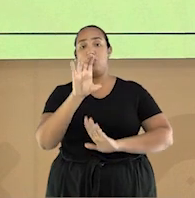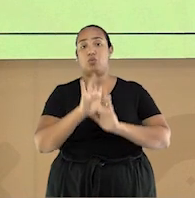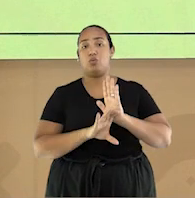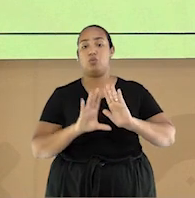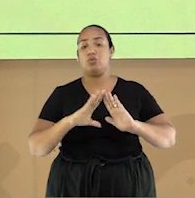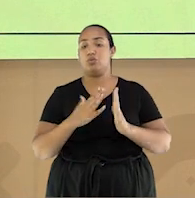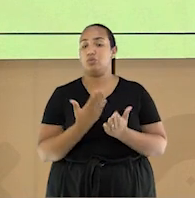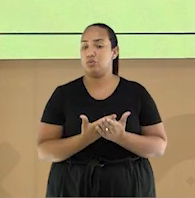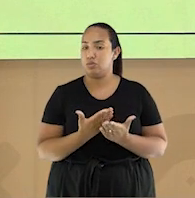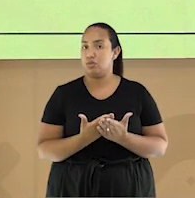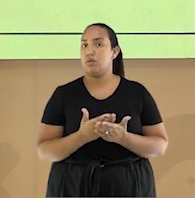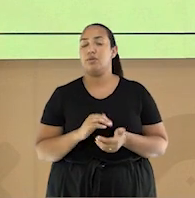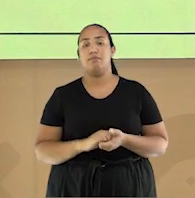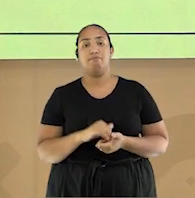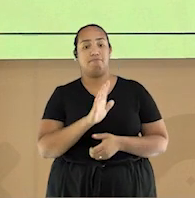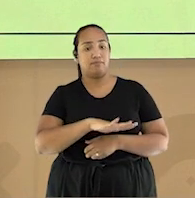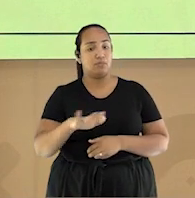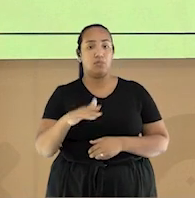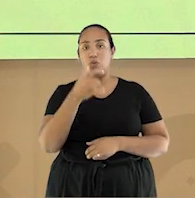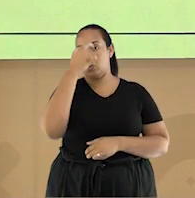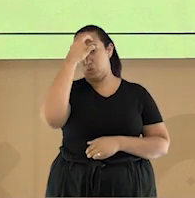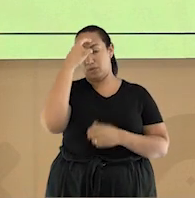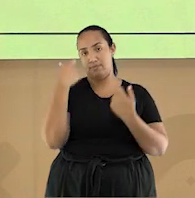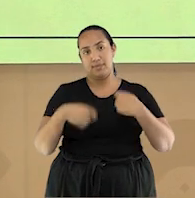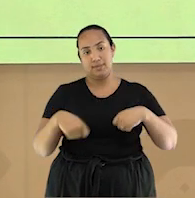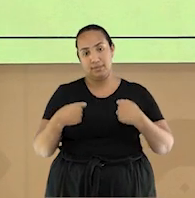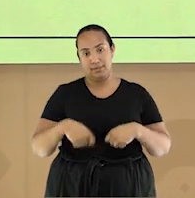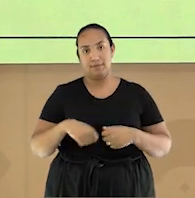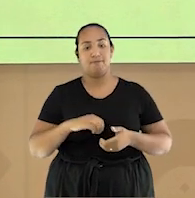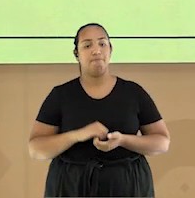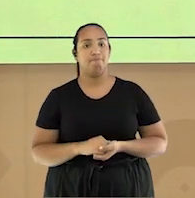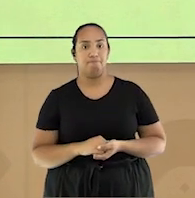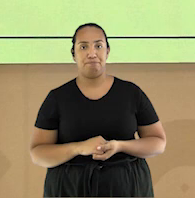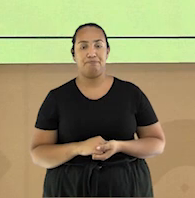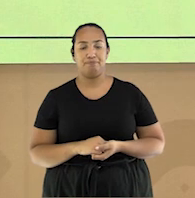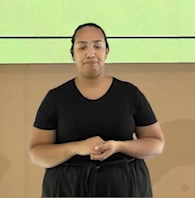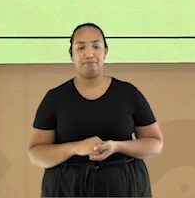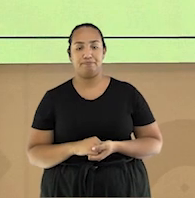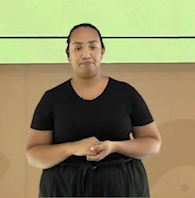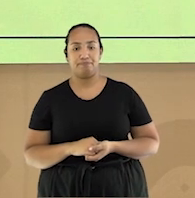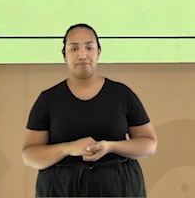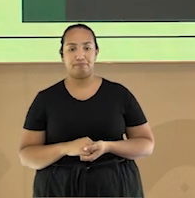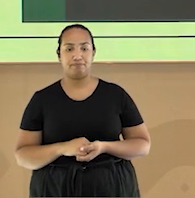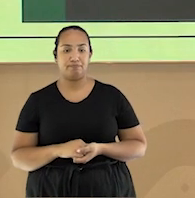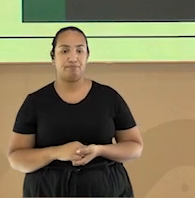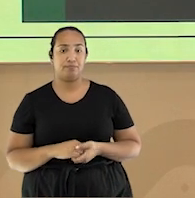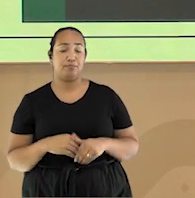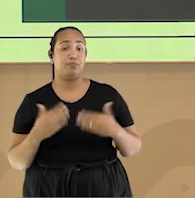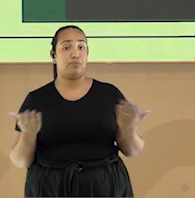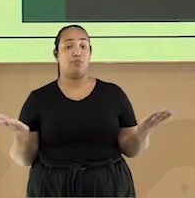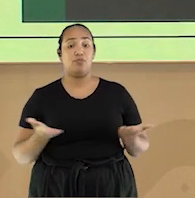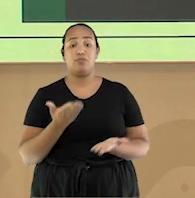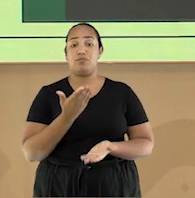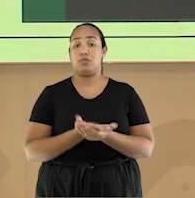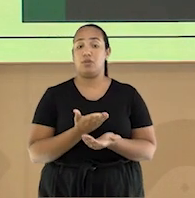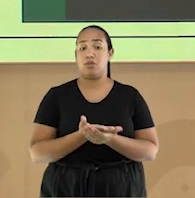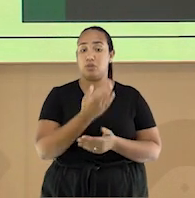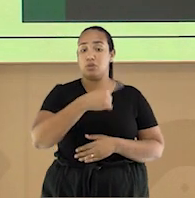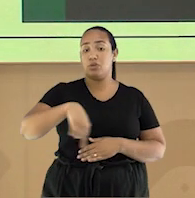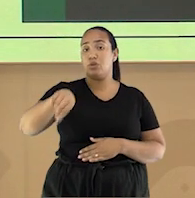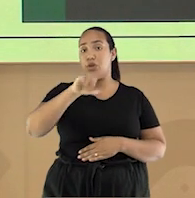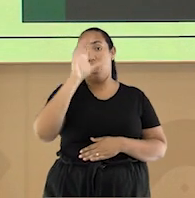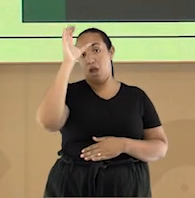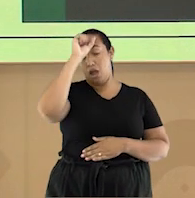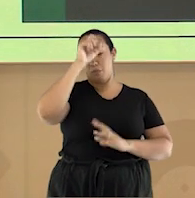país para conscientizar as nossas crianças e estudantes. Na aula de hoje, aprendemos que os africanos contribuíram